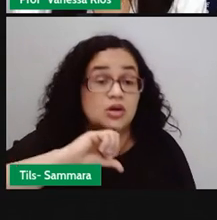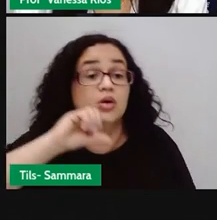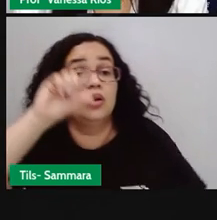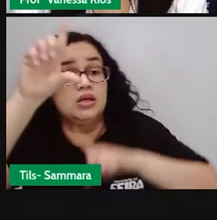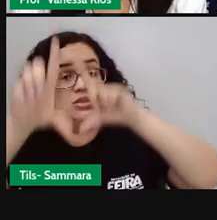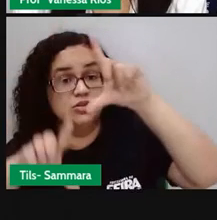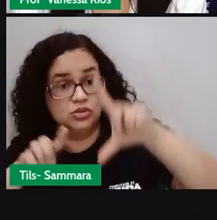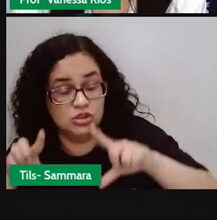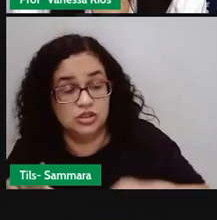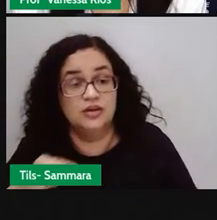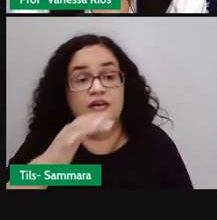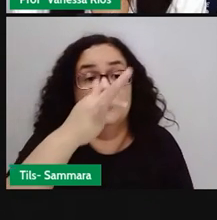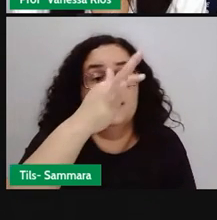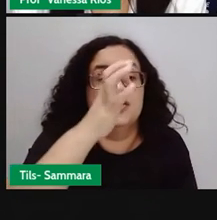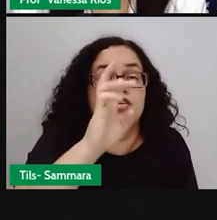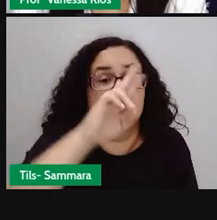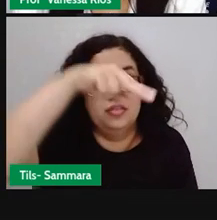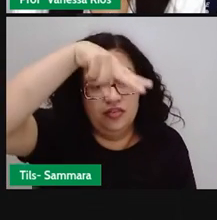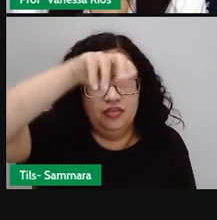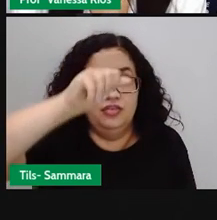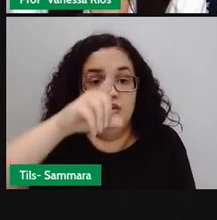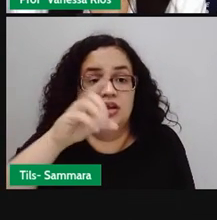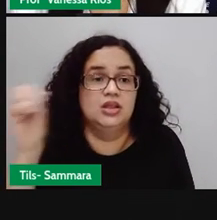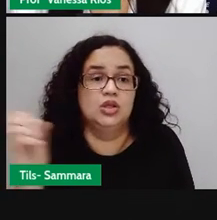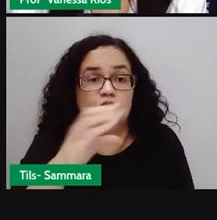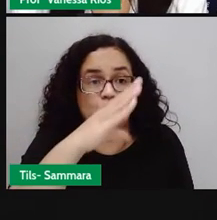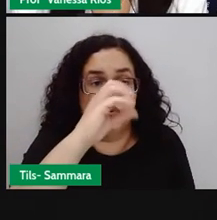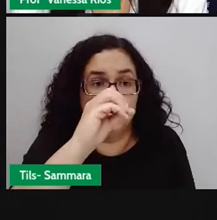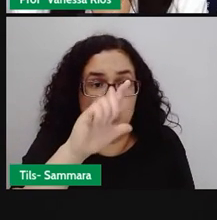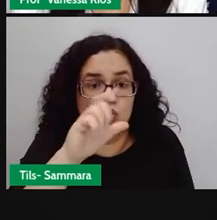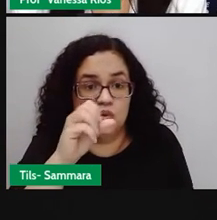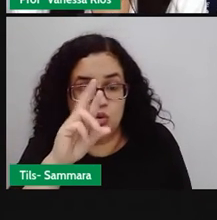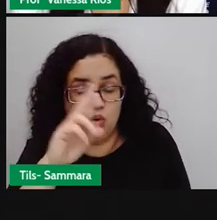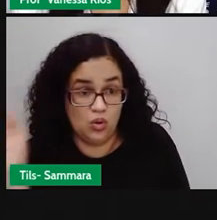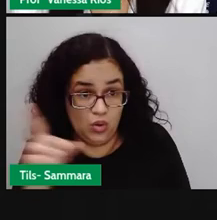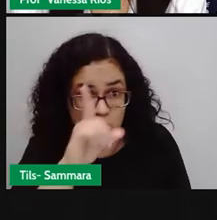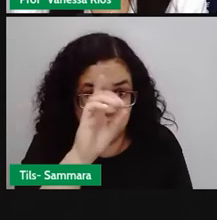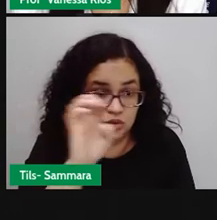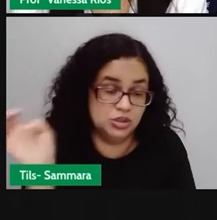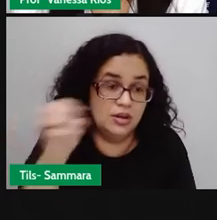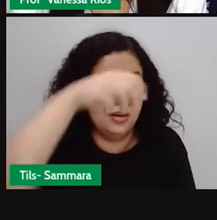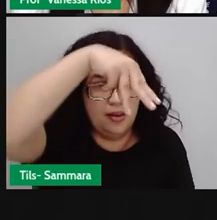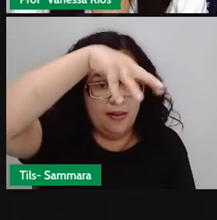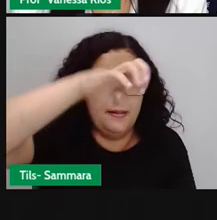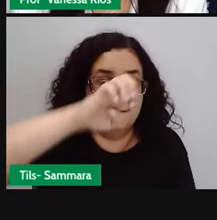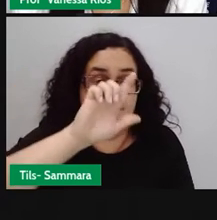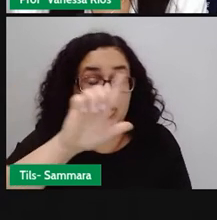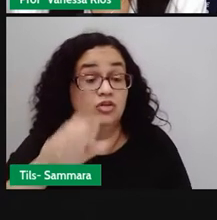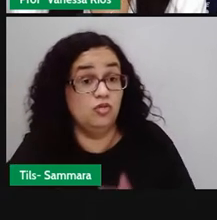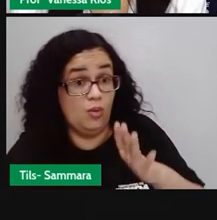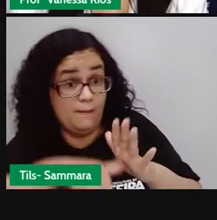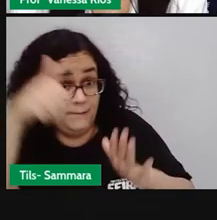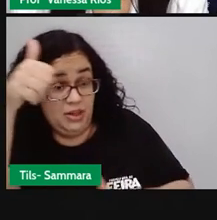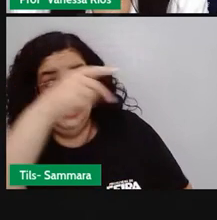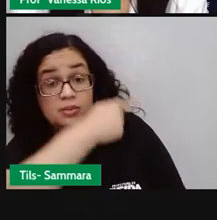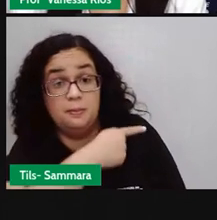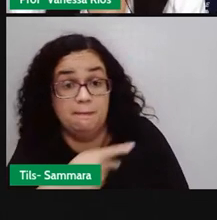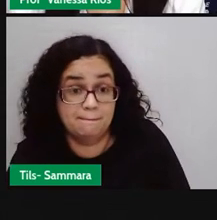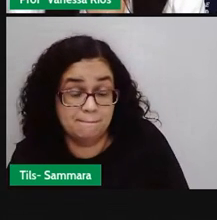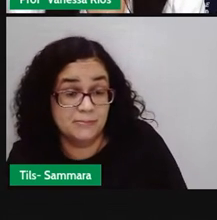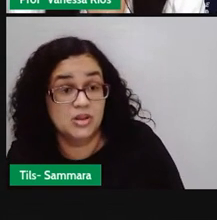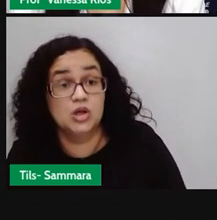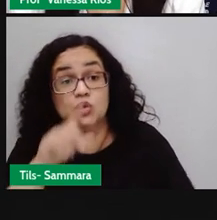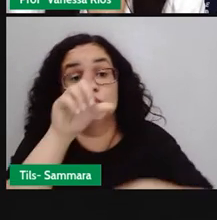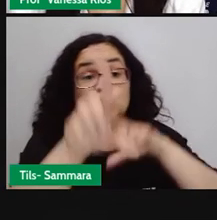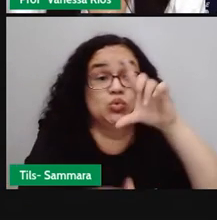1989, com a eleição de Fernando Collor de Mello. Então, Fernando Collor de Mello foi o primeiro presidente a ser